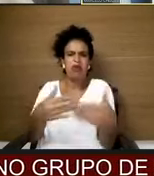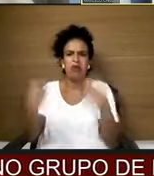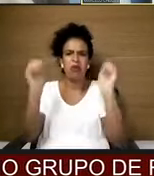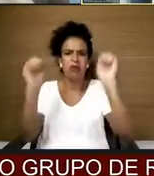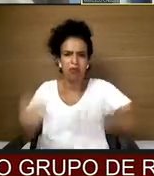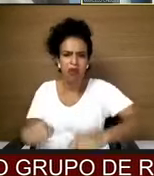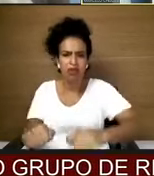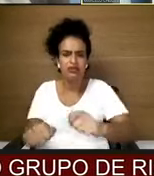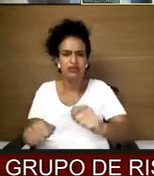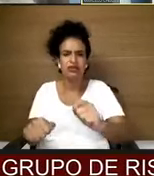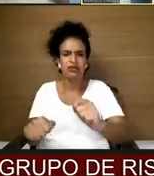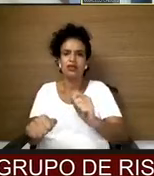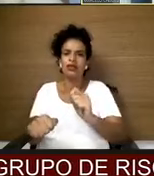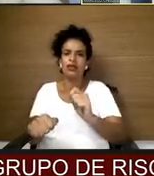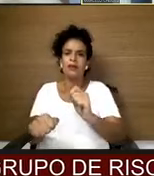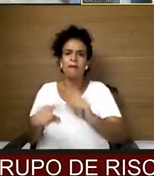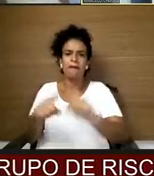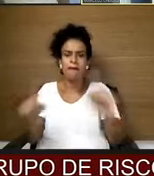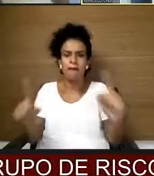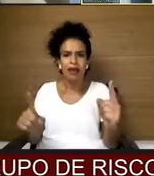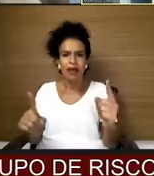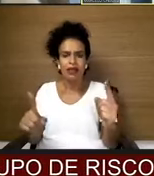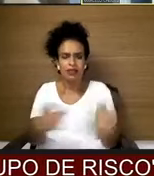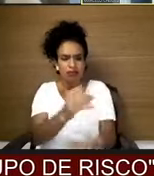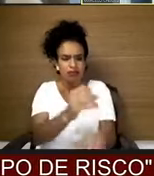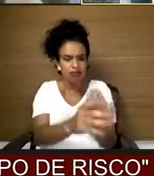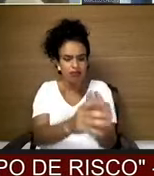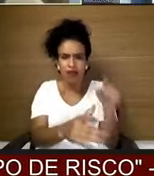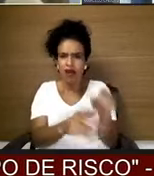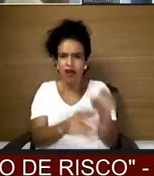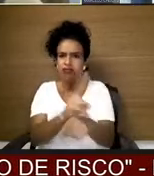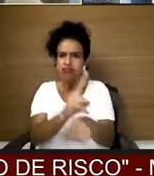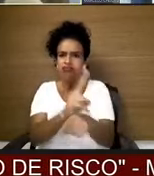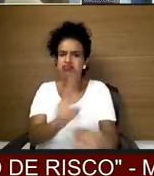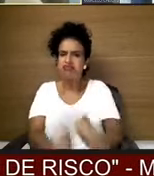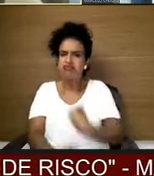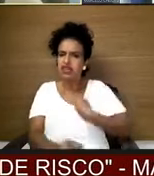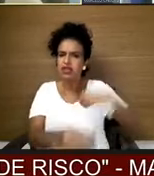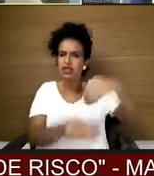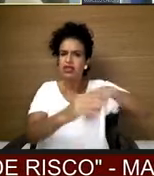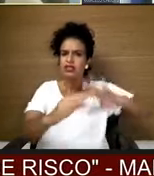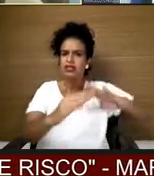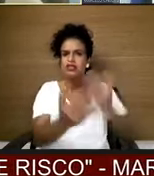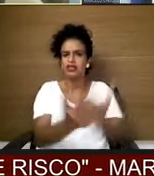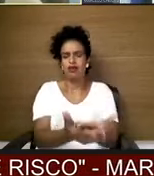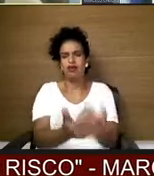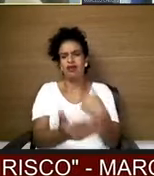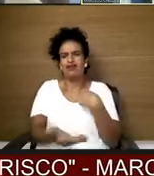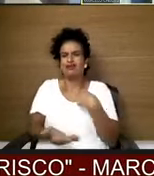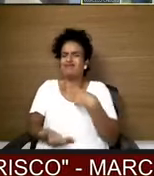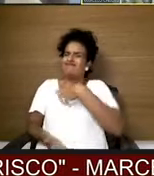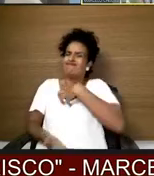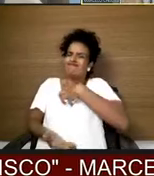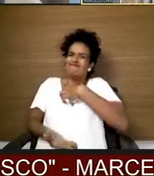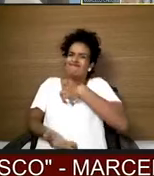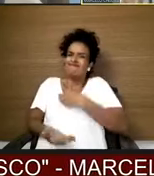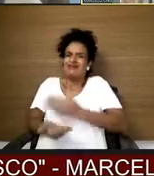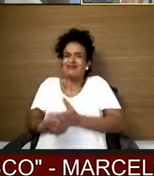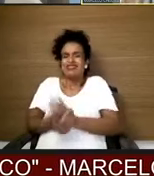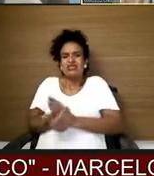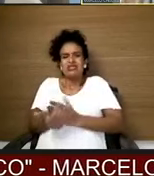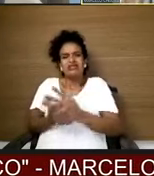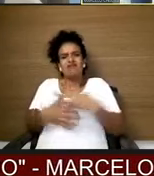menos a vida de quem está dentro da escola. E aí me incomoda muito, Fátima, muito hoje, a gente achar